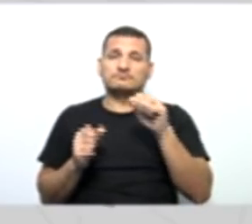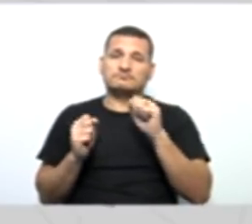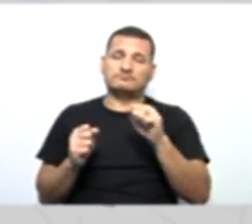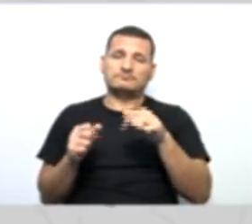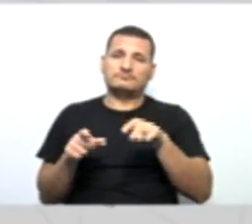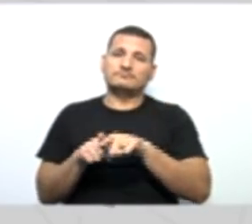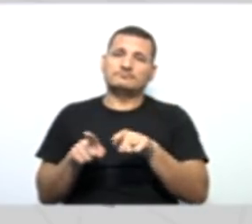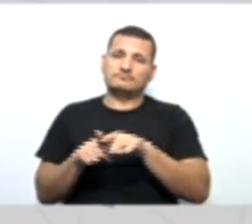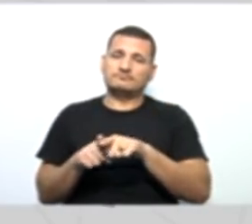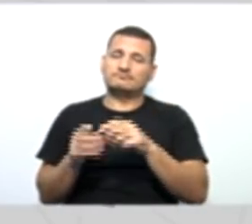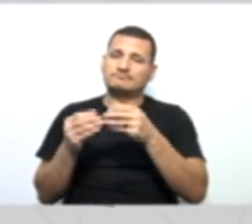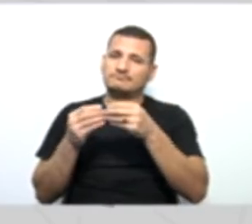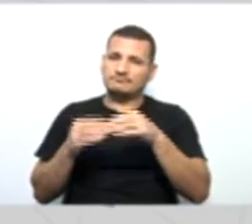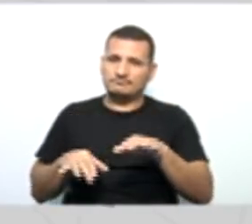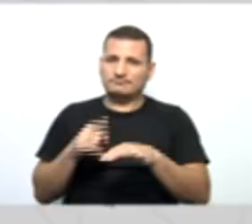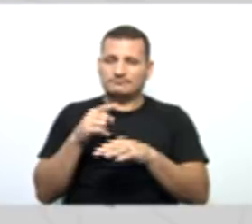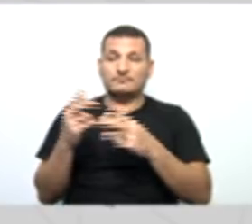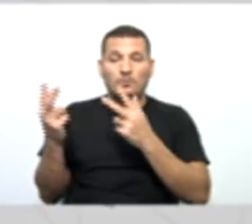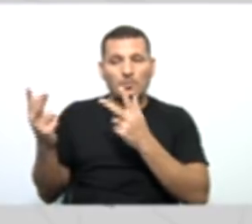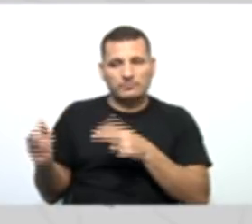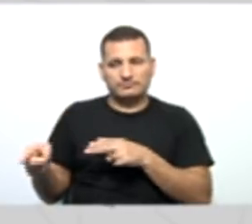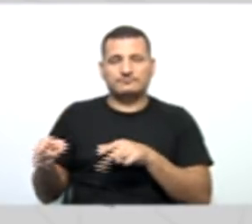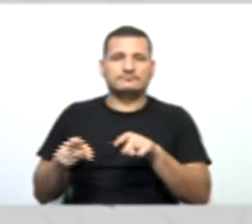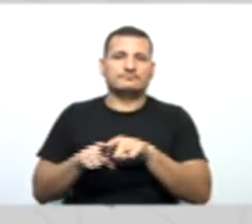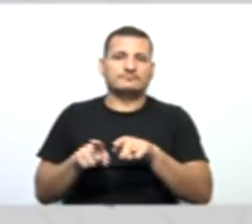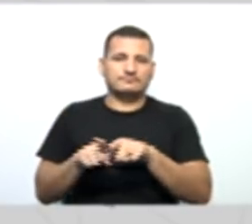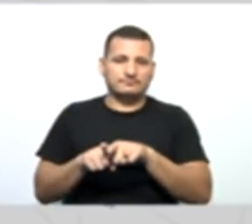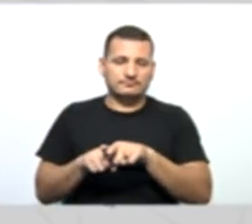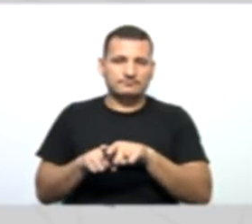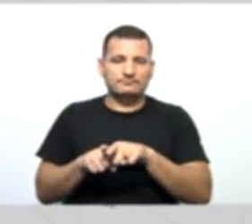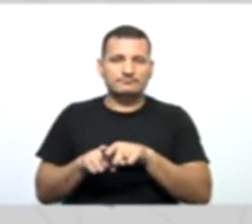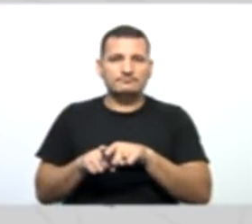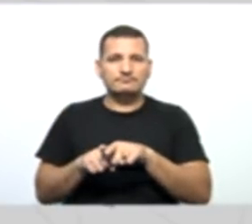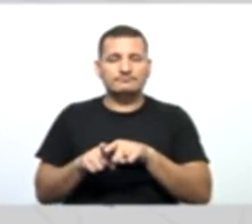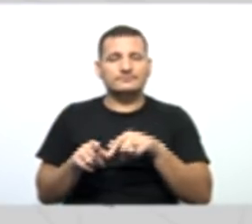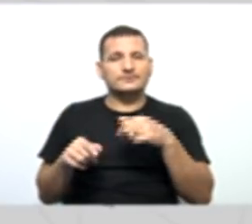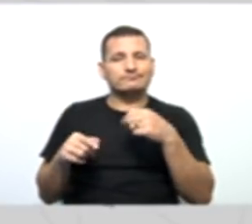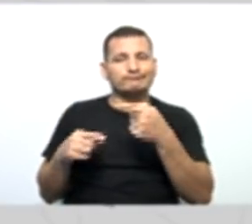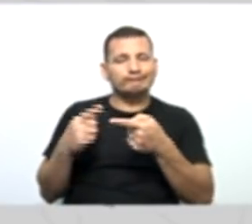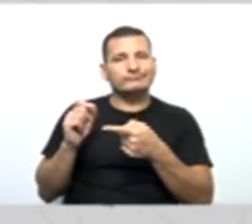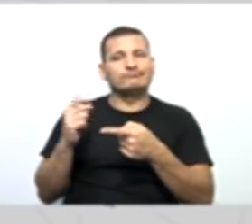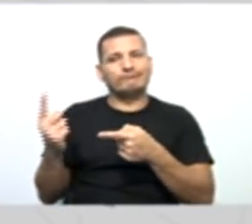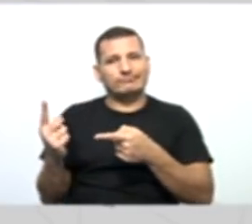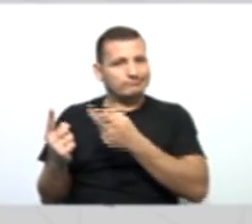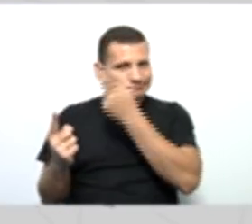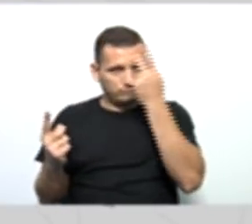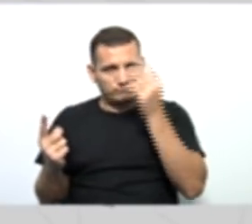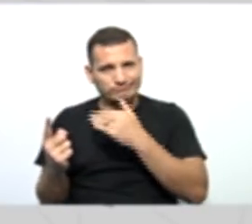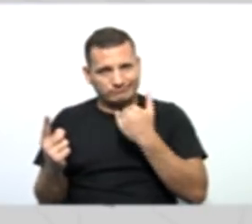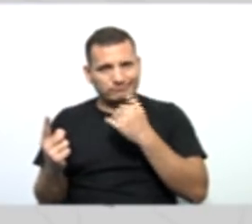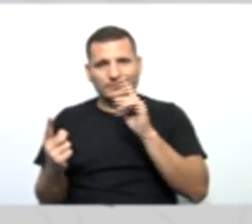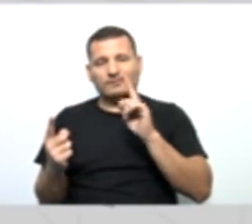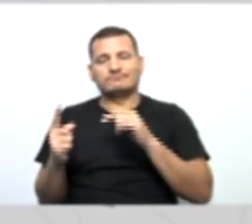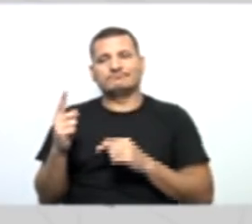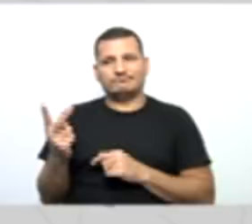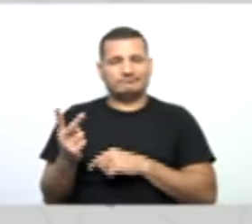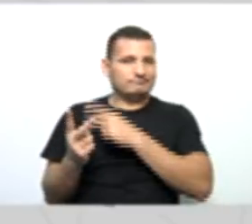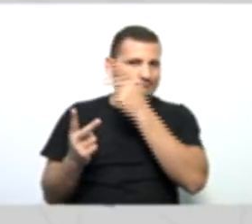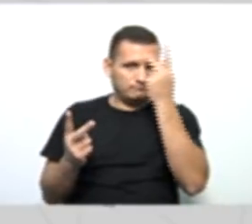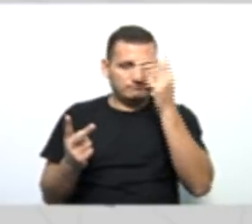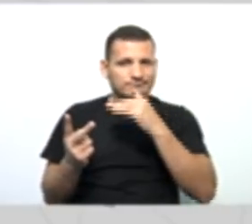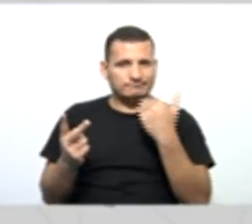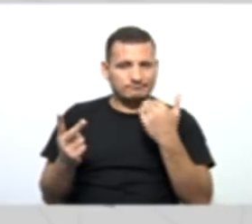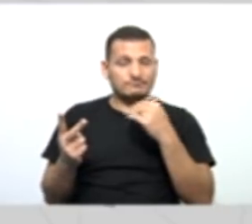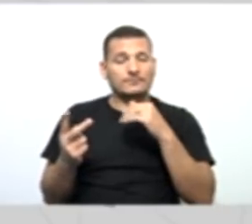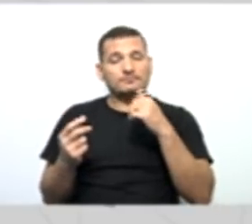acabar se machucando com ela. Né? Aí não vai ser mais uma vítima, vão ser duas vítimas. Então, muito cuidado. Primeira situação é ter